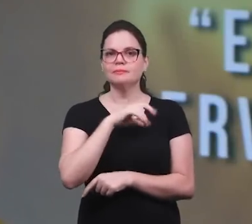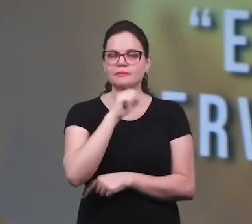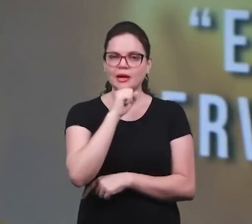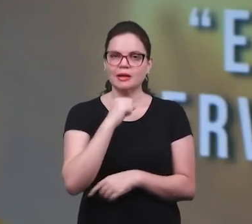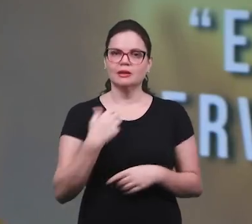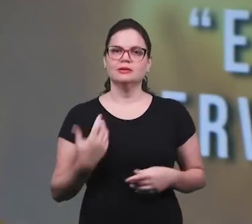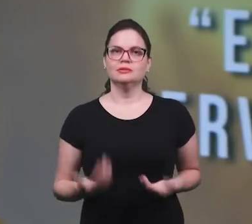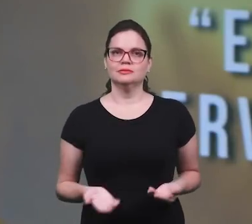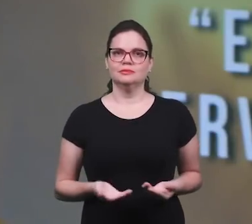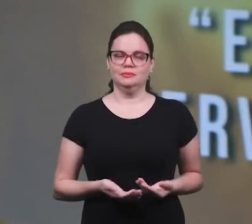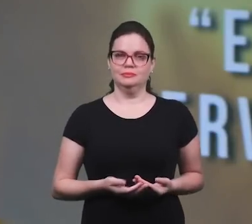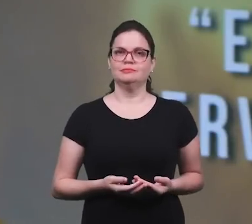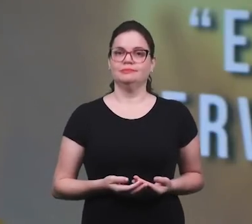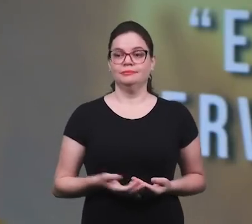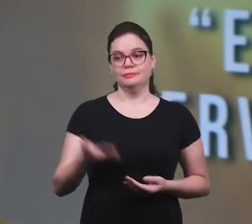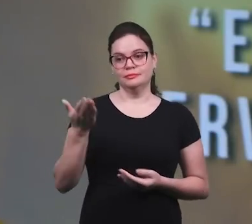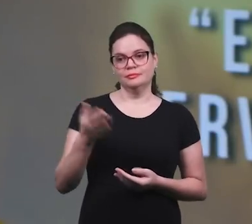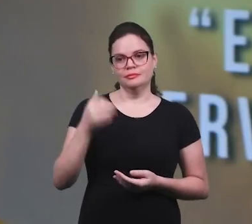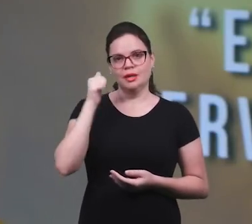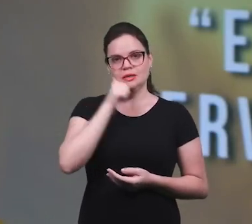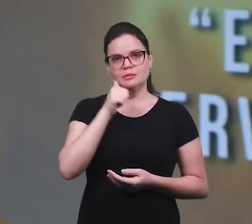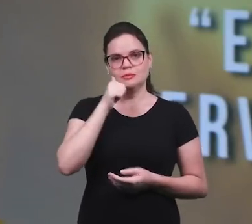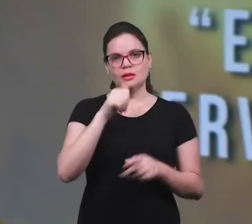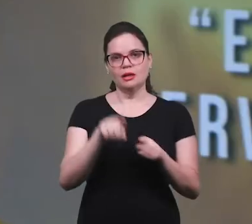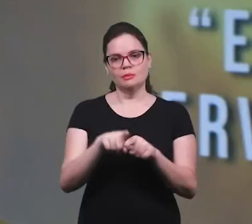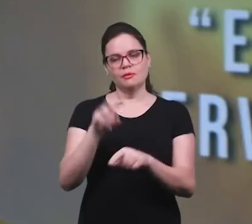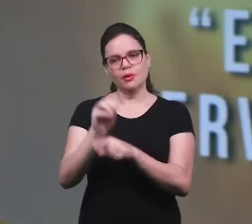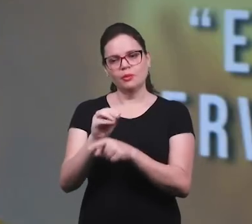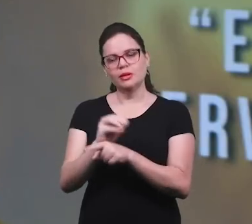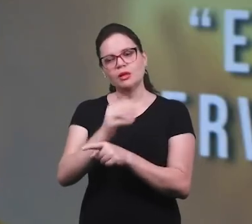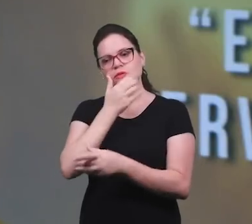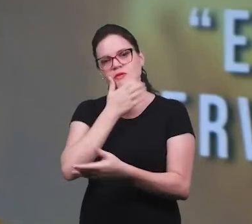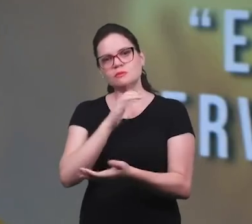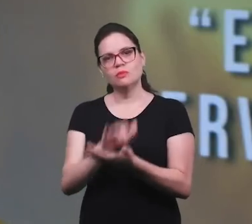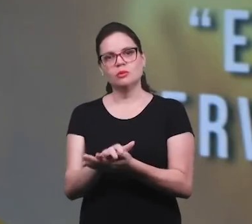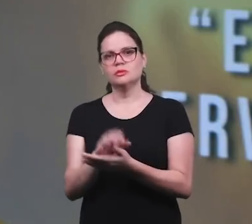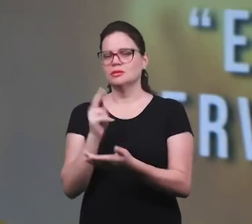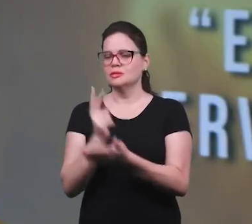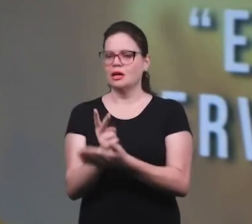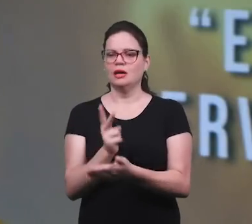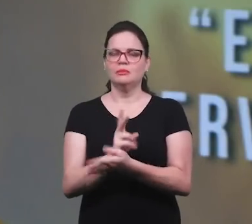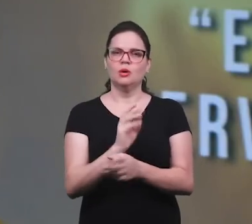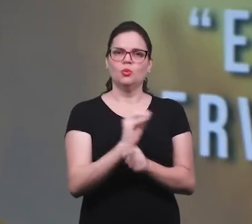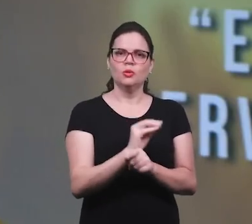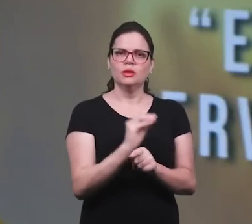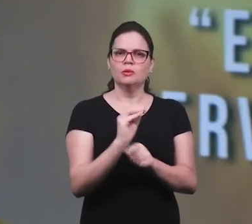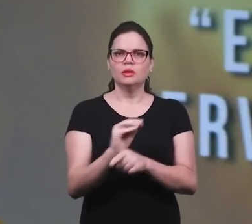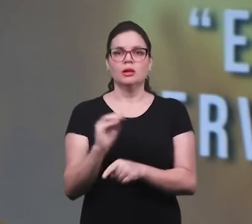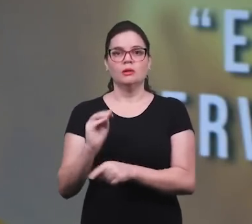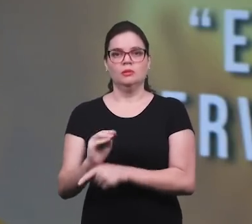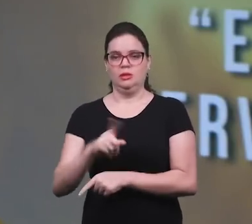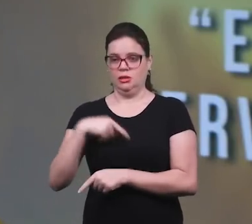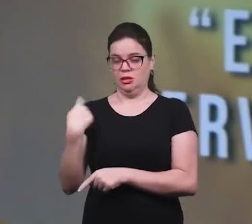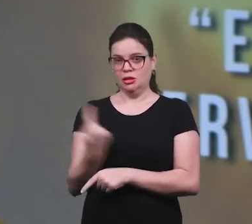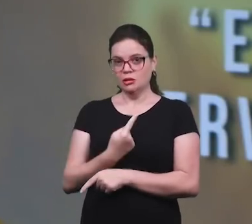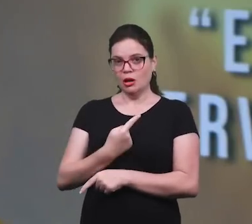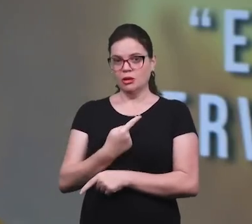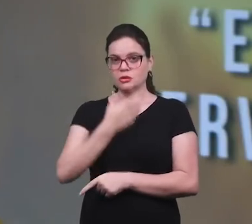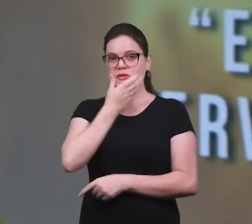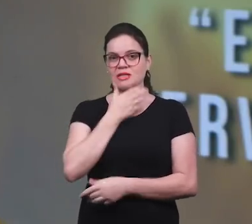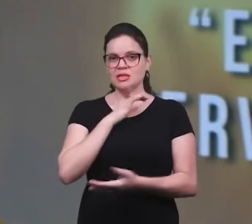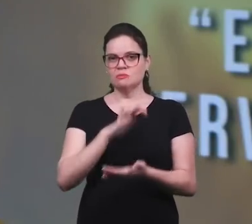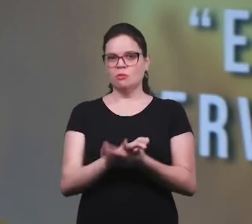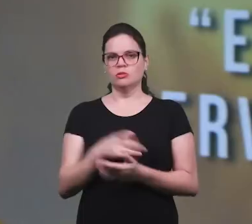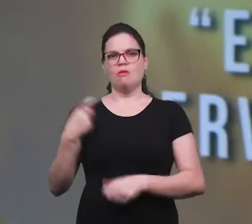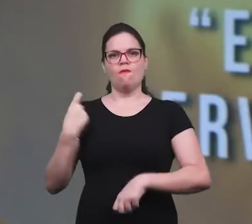agora que ela vai exercer também de cuidado. E nós não podemos, como marido, sermos insensíveis a